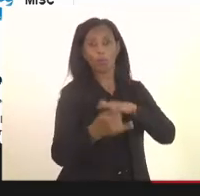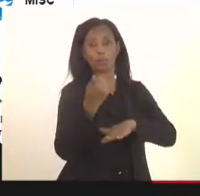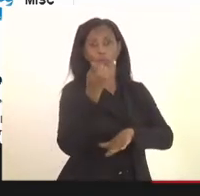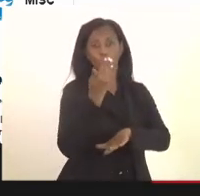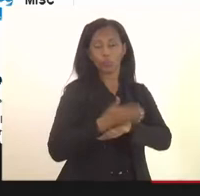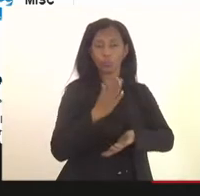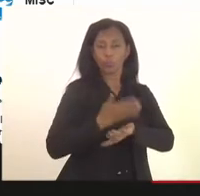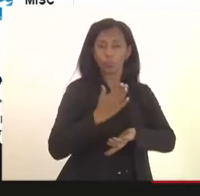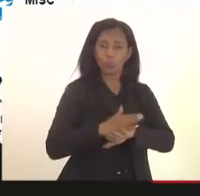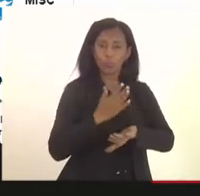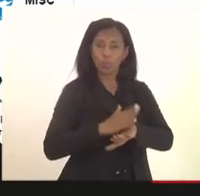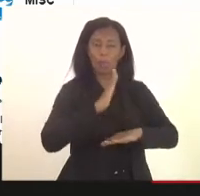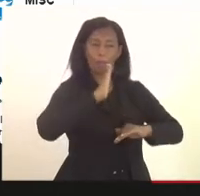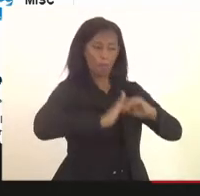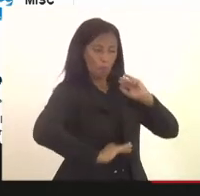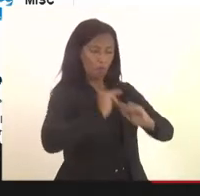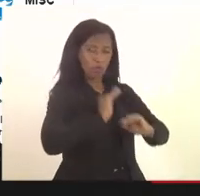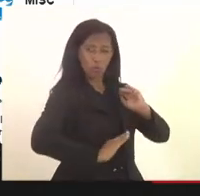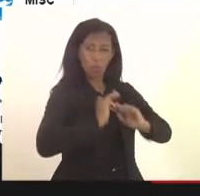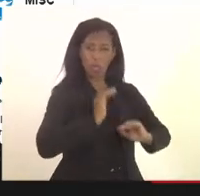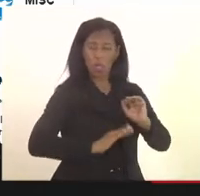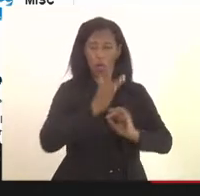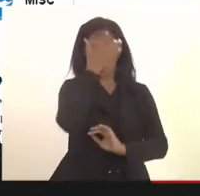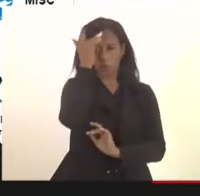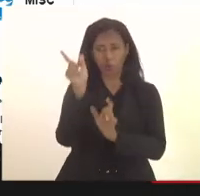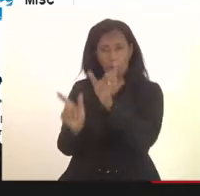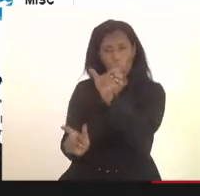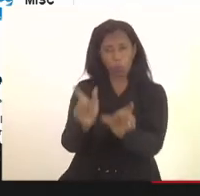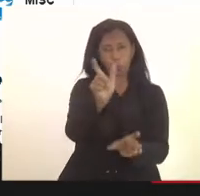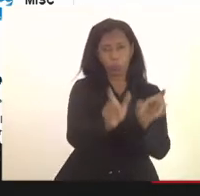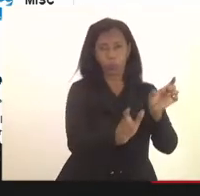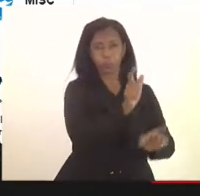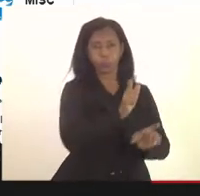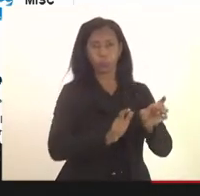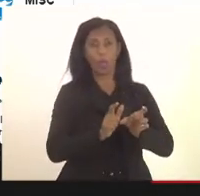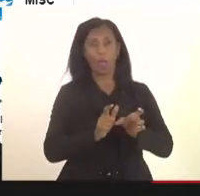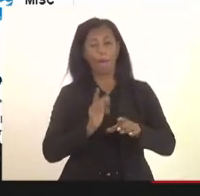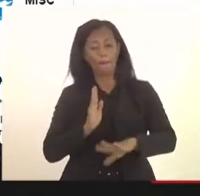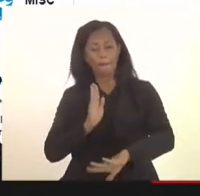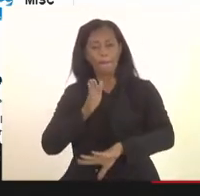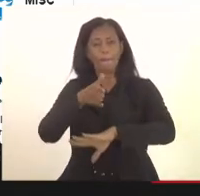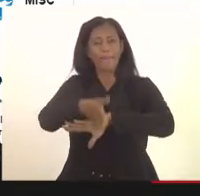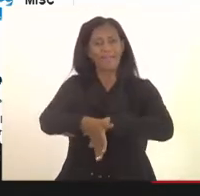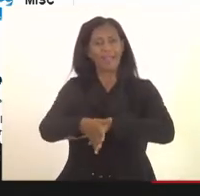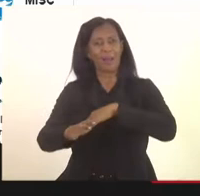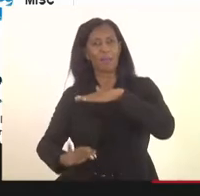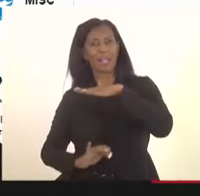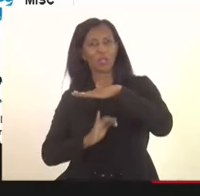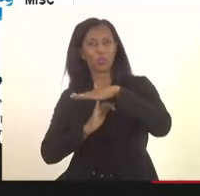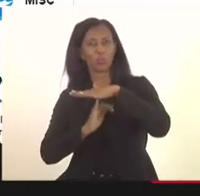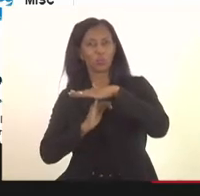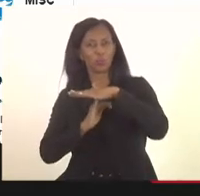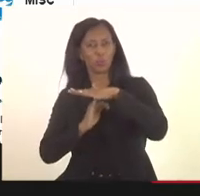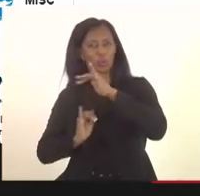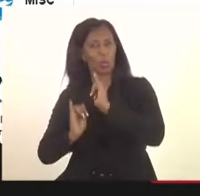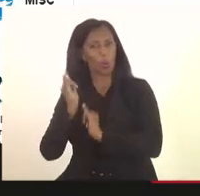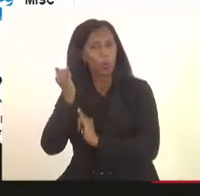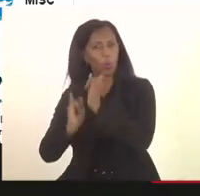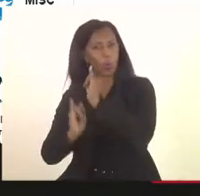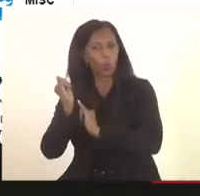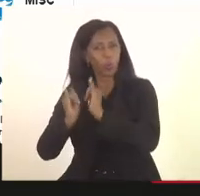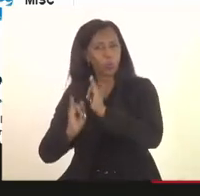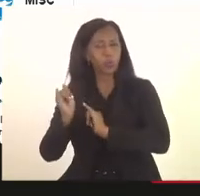para treinar as pessoas para trabalhar para a indústria, não necessariamente para a Malásia. Ela assumiu esse papel de ser um